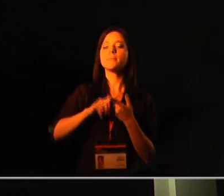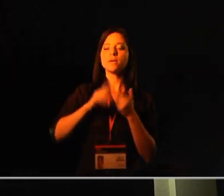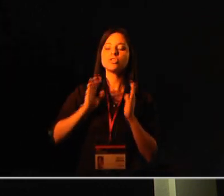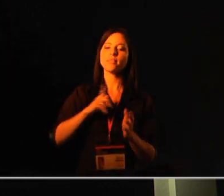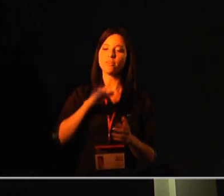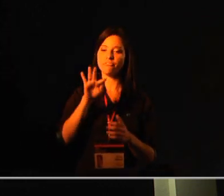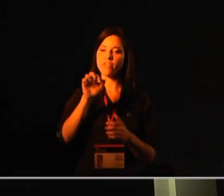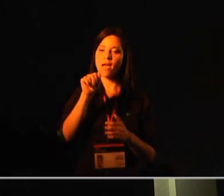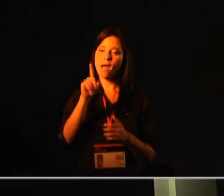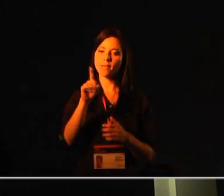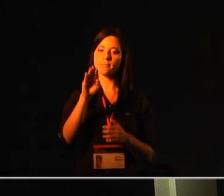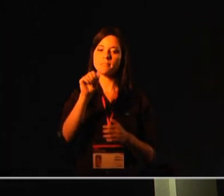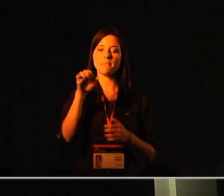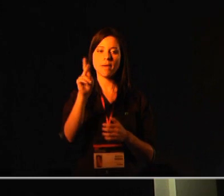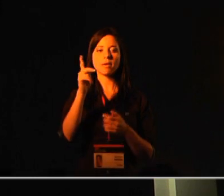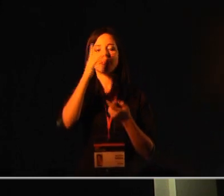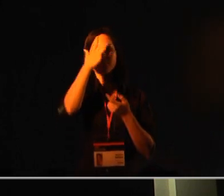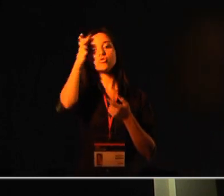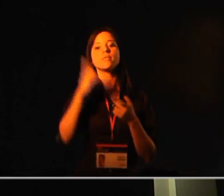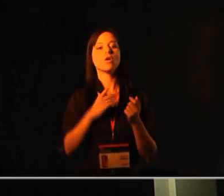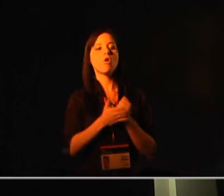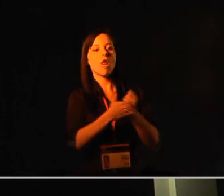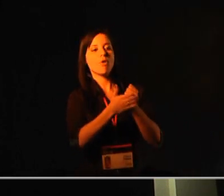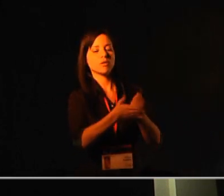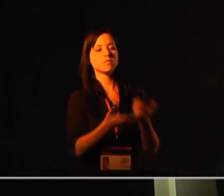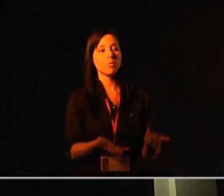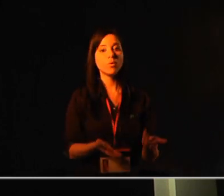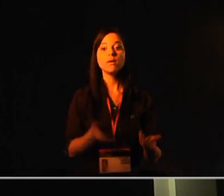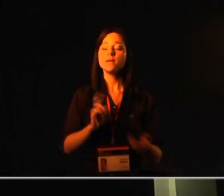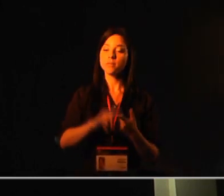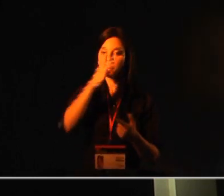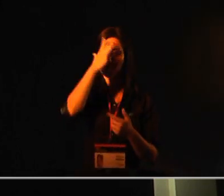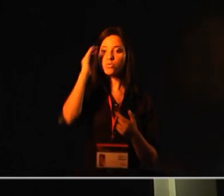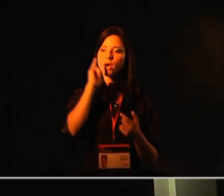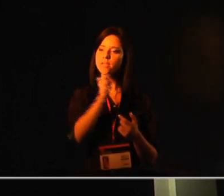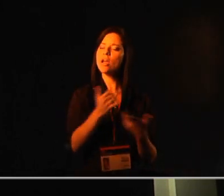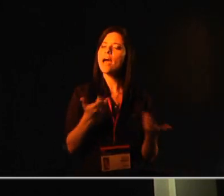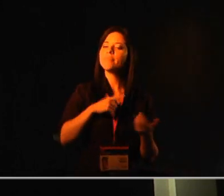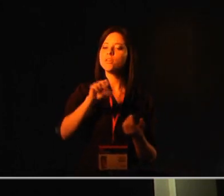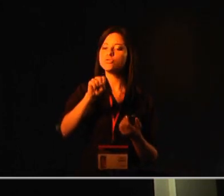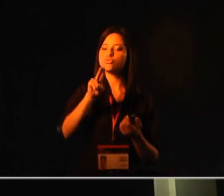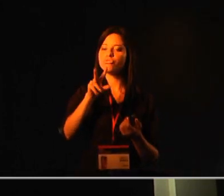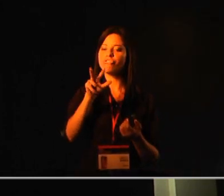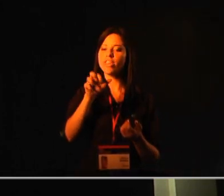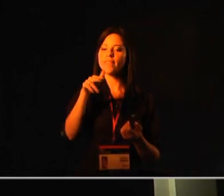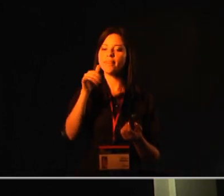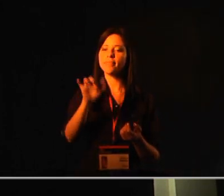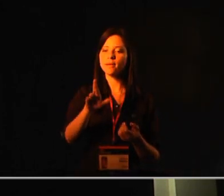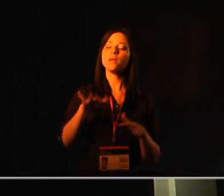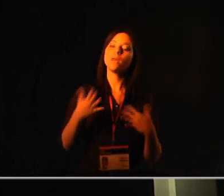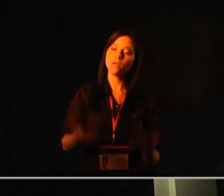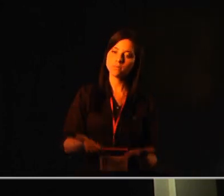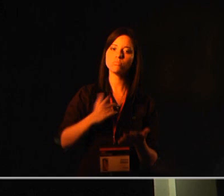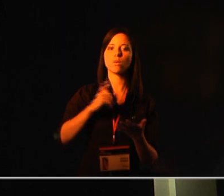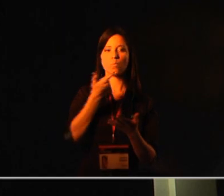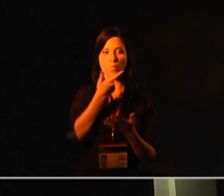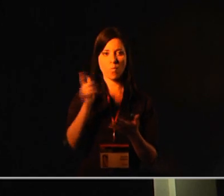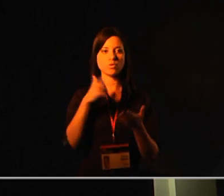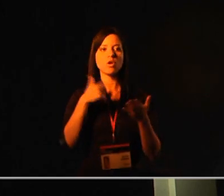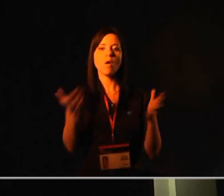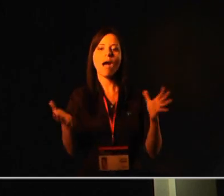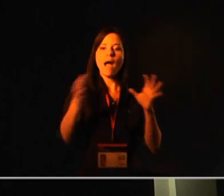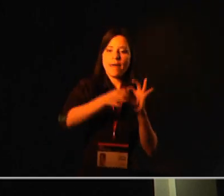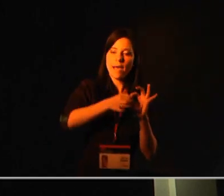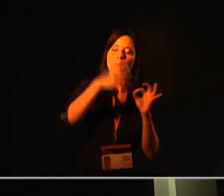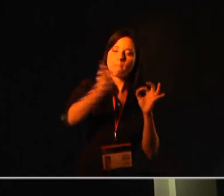tem o feedback e tem a colaboração. O pessoal fala, Murilo, tem também o souvenir que você não falou. Então, eu já agrego